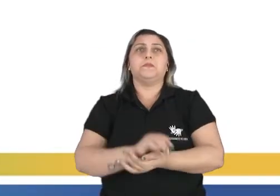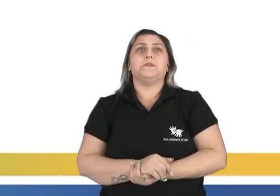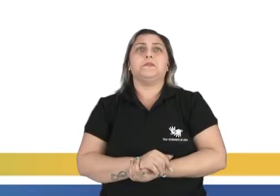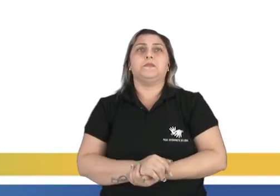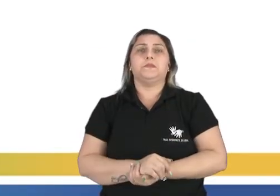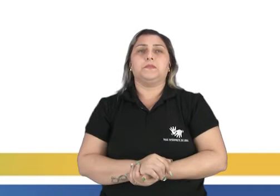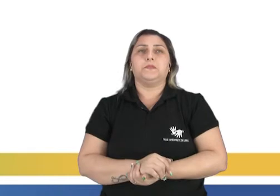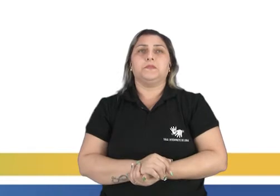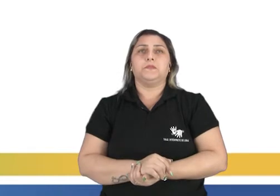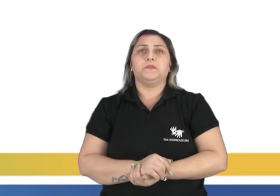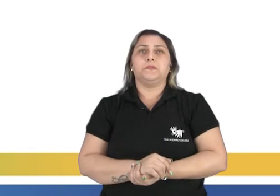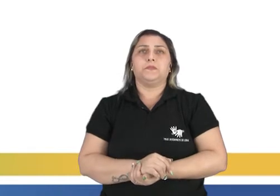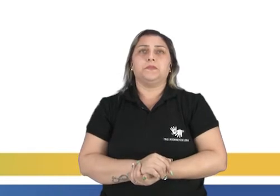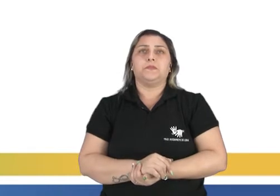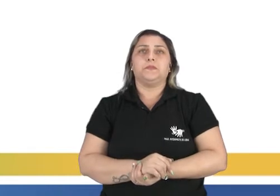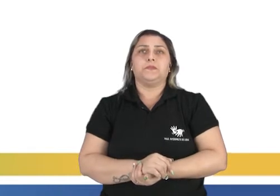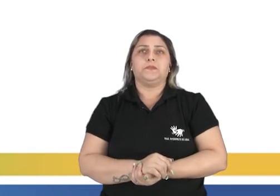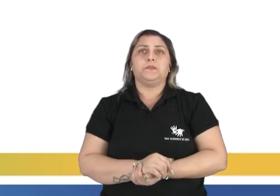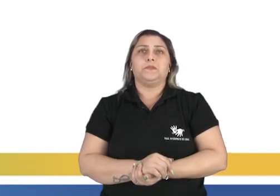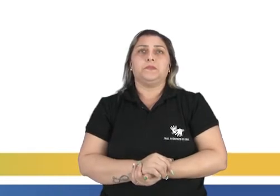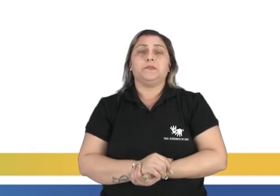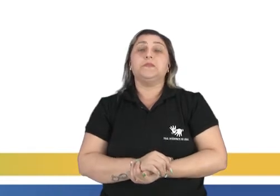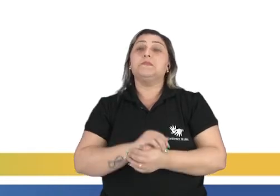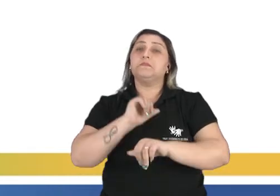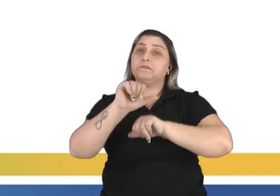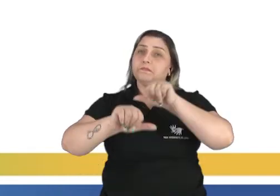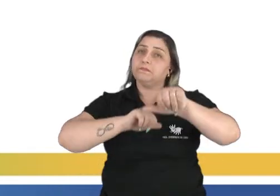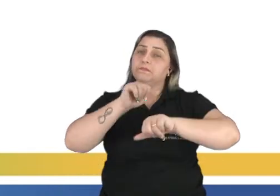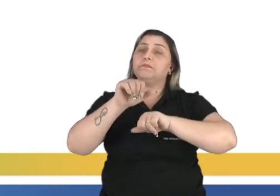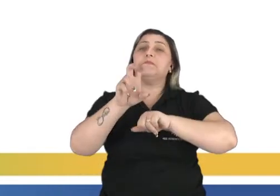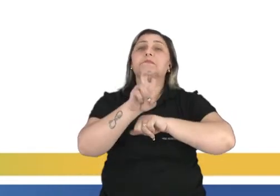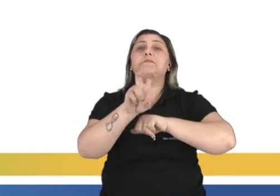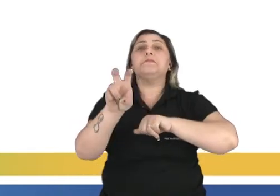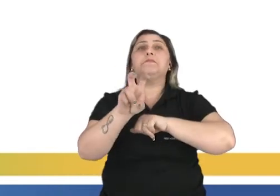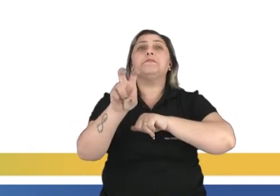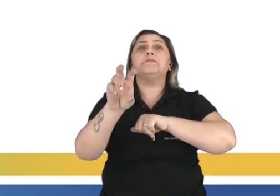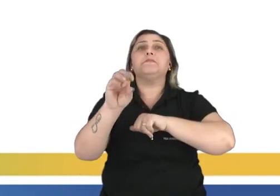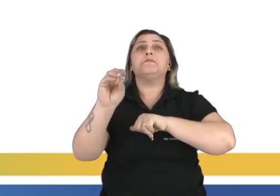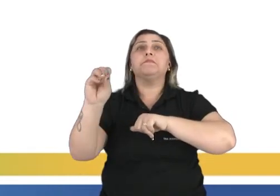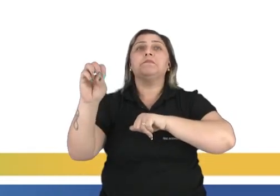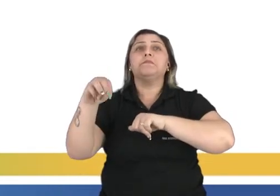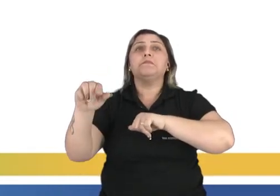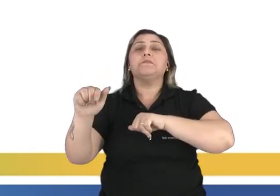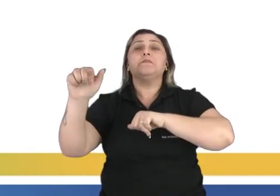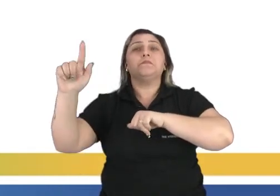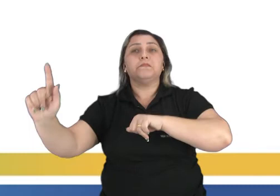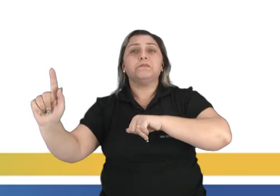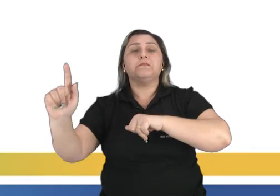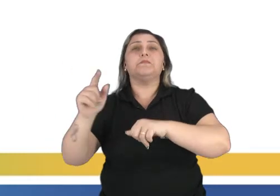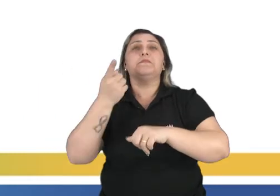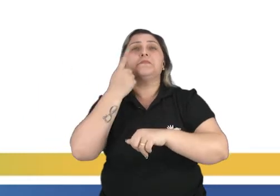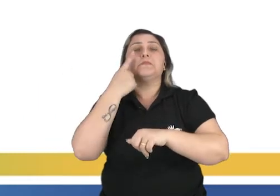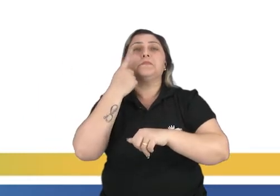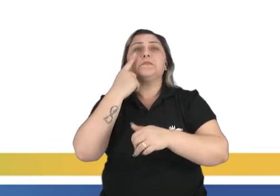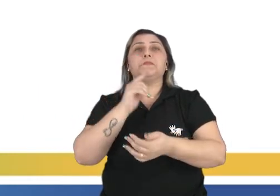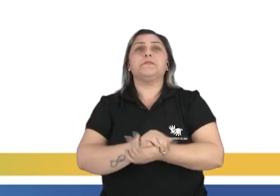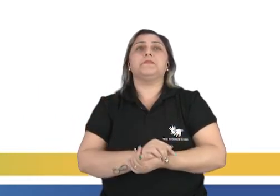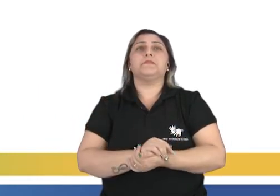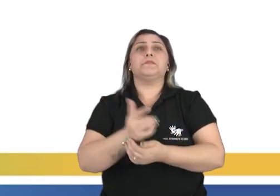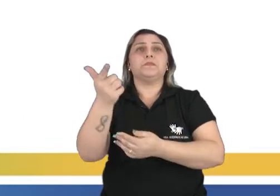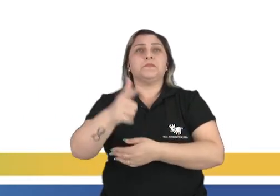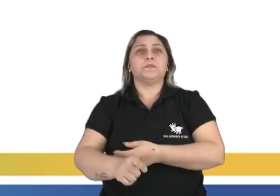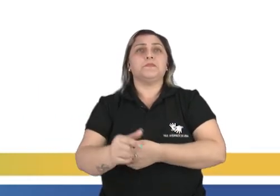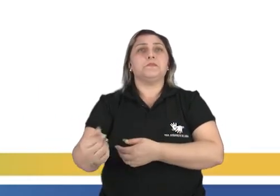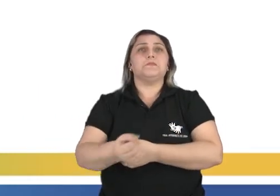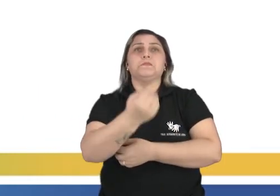utilizar aqui o uso da base 10. Ou seja, eu quero transformar 55.000 miligramas em grama. Primeiro passo,